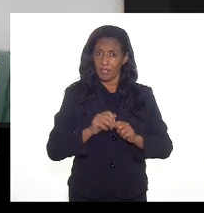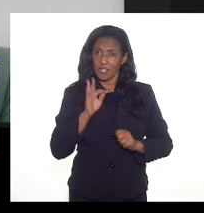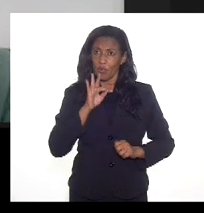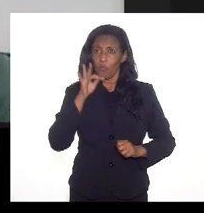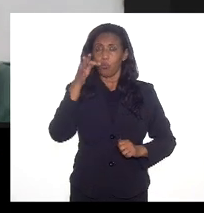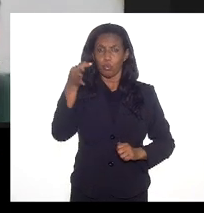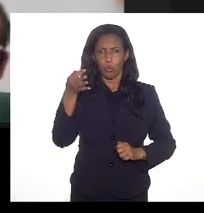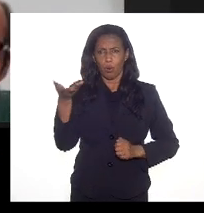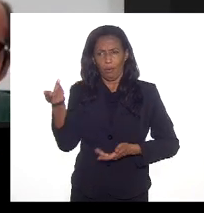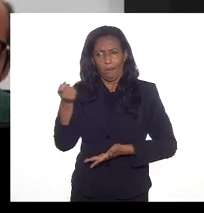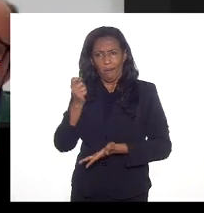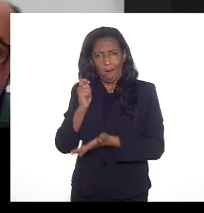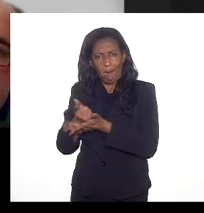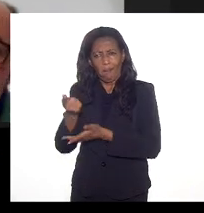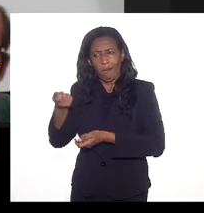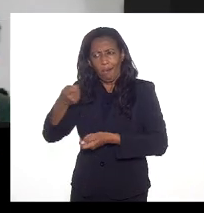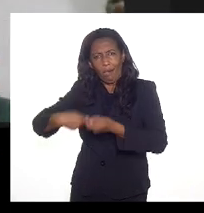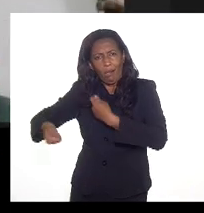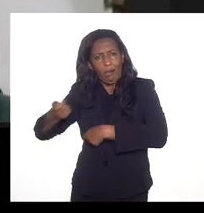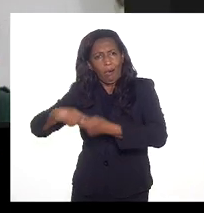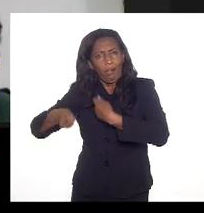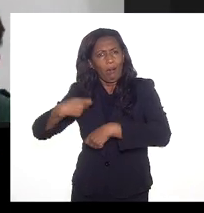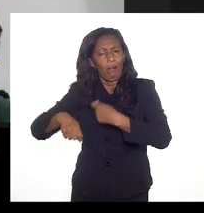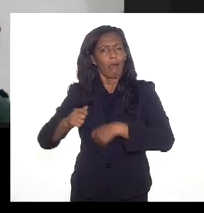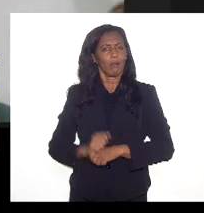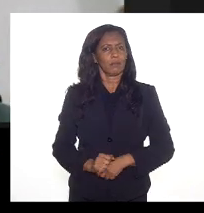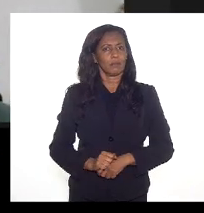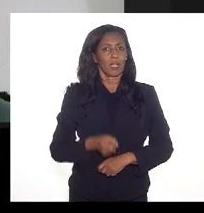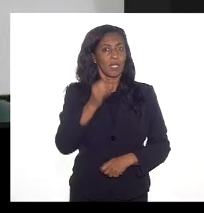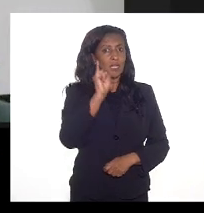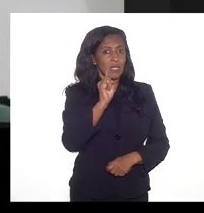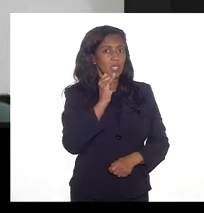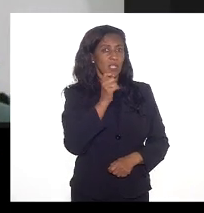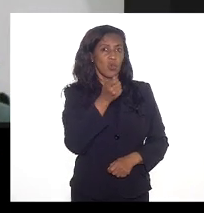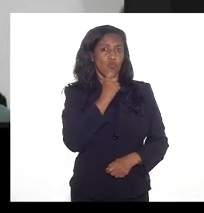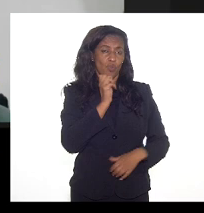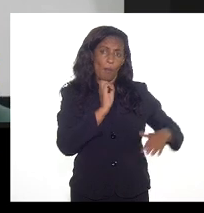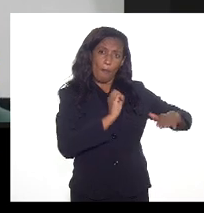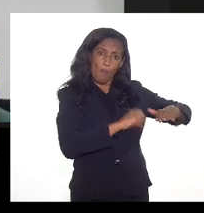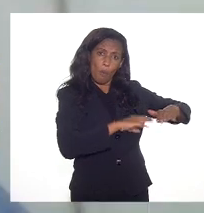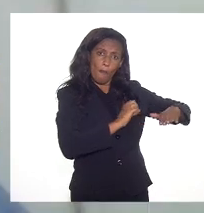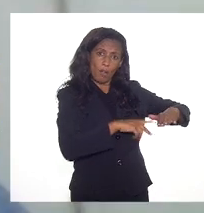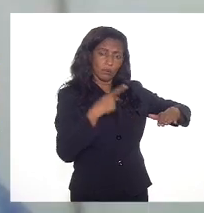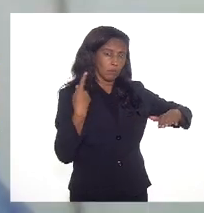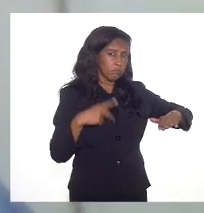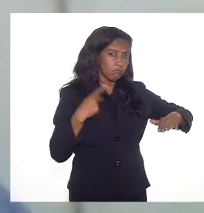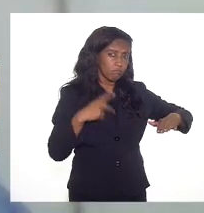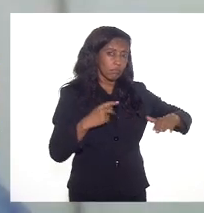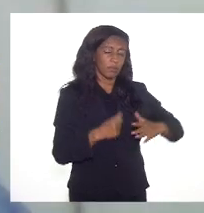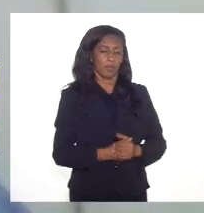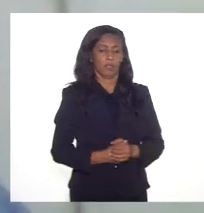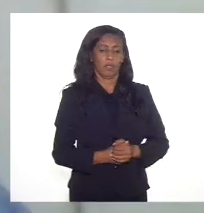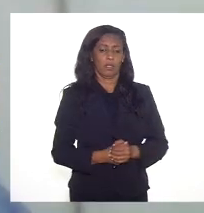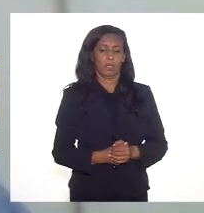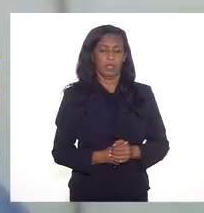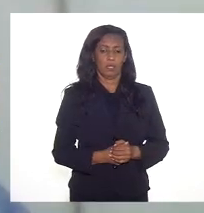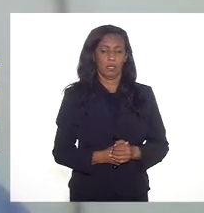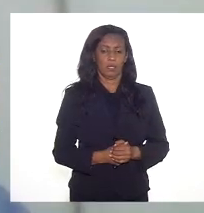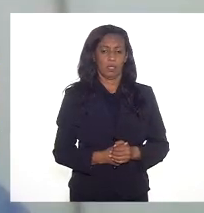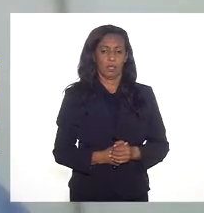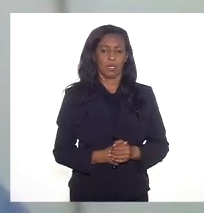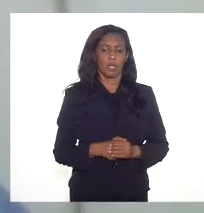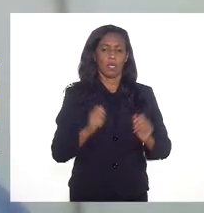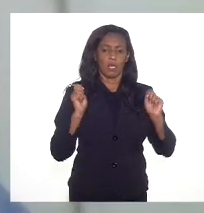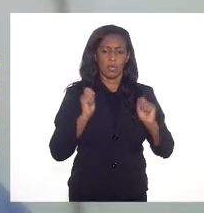investimentos estruturantes, se a gente não tem uma poupança que possa